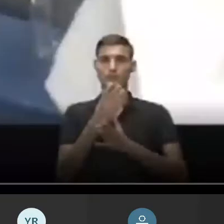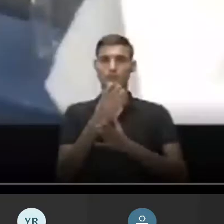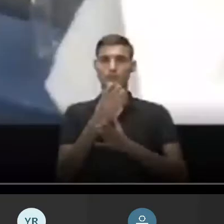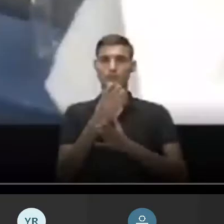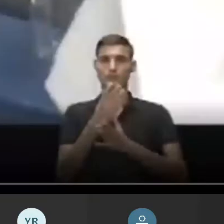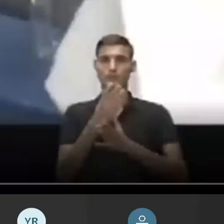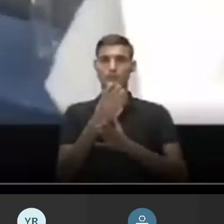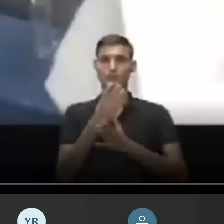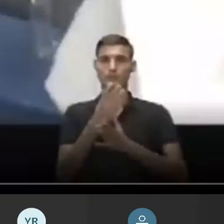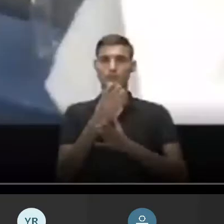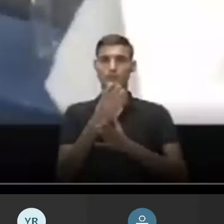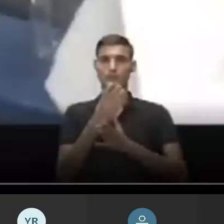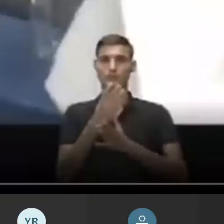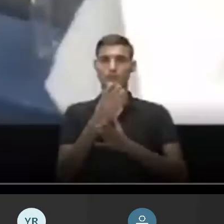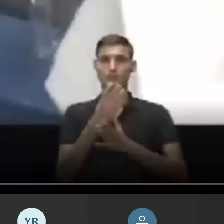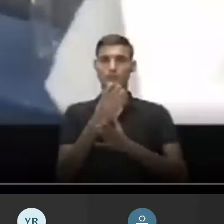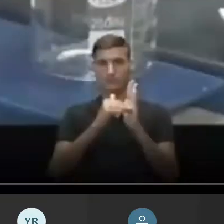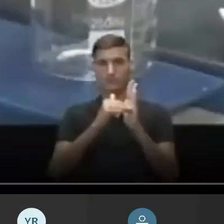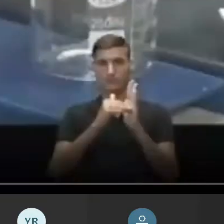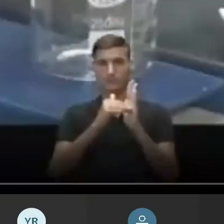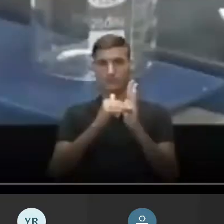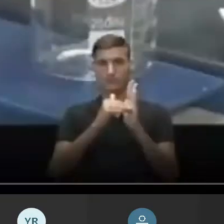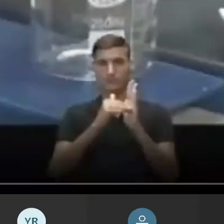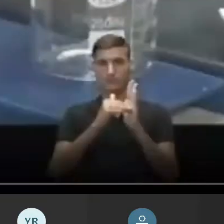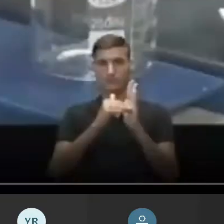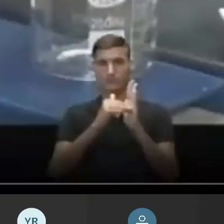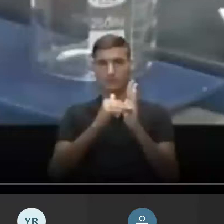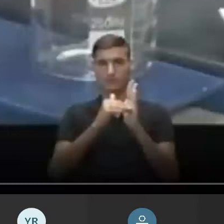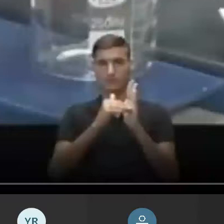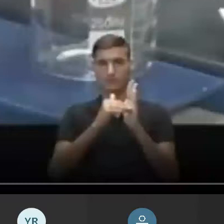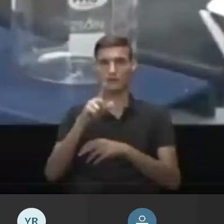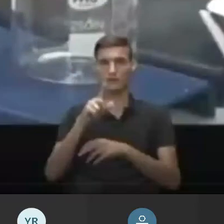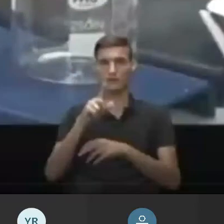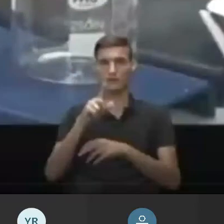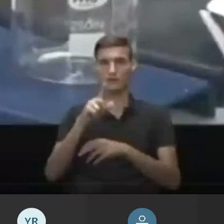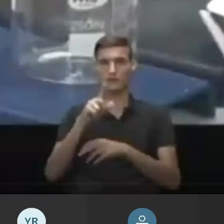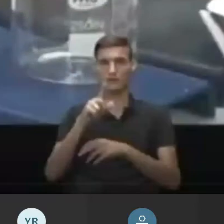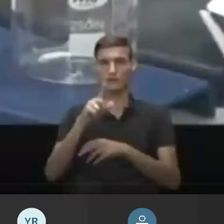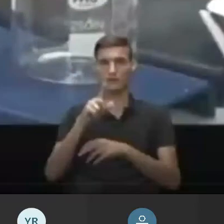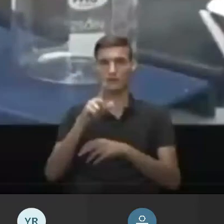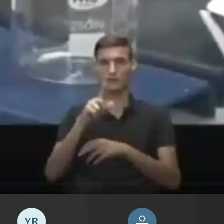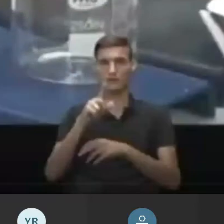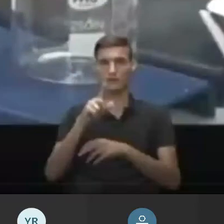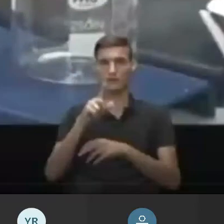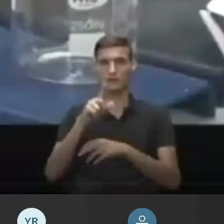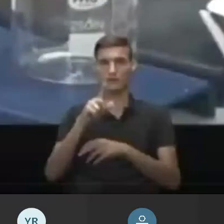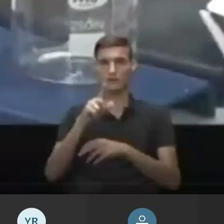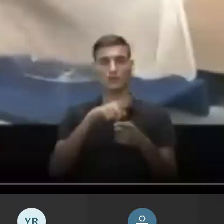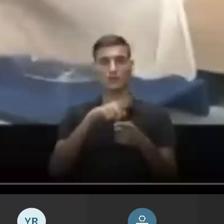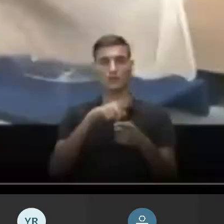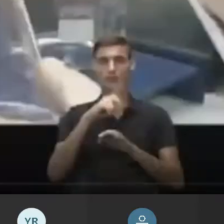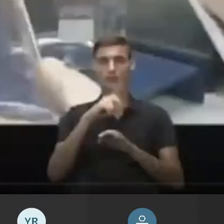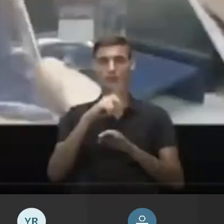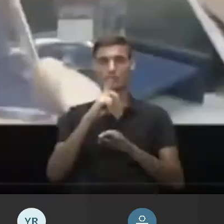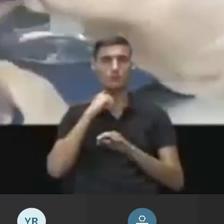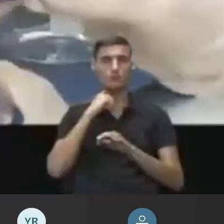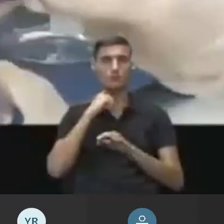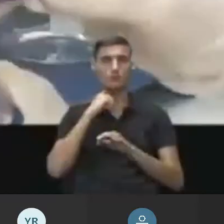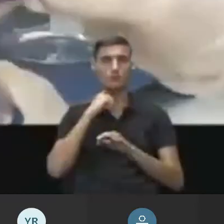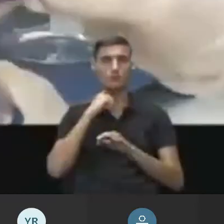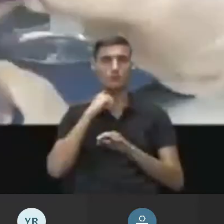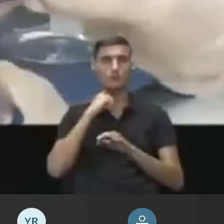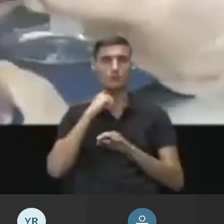sair transparente, que nem a primeira amostra. Possivelmente o beck estava contaminado. Então, aí eu tenho a minha segunda amostra.